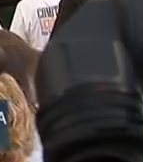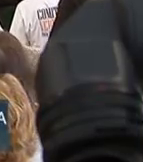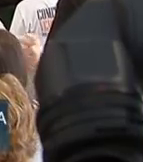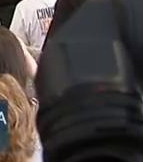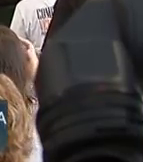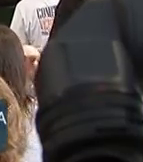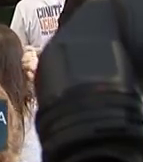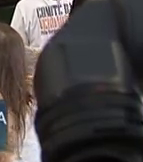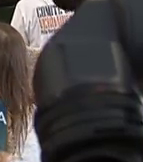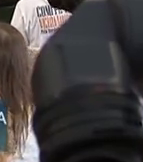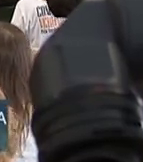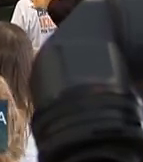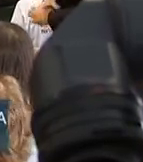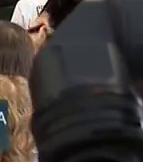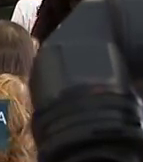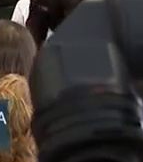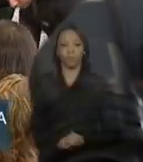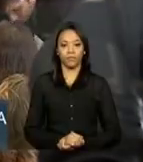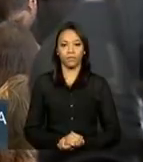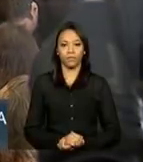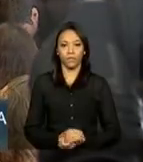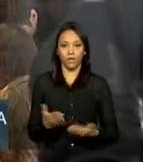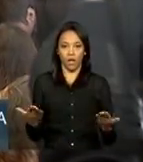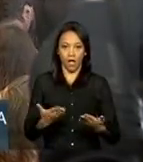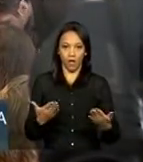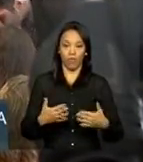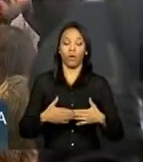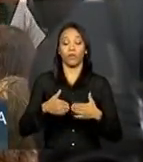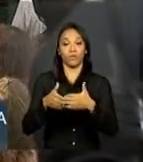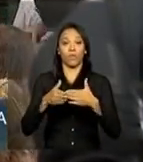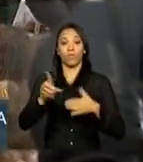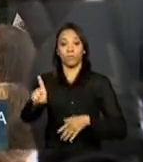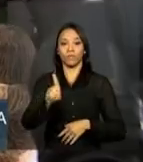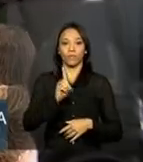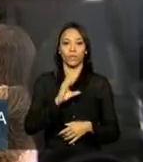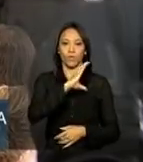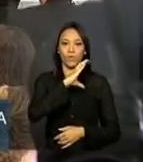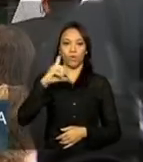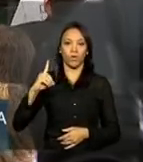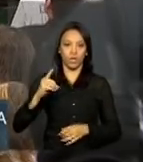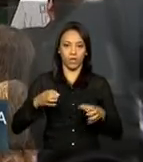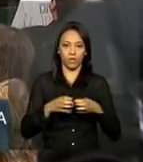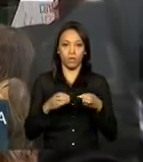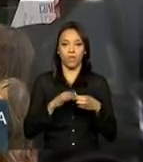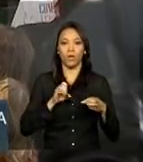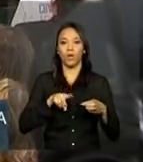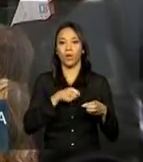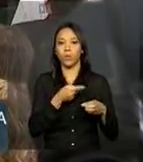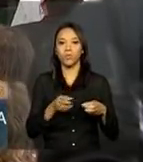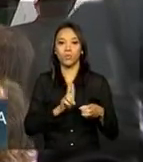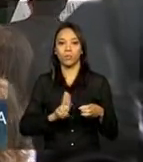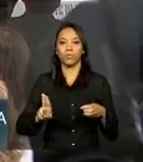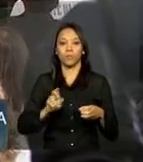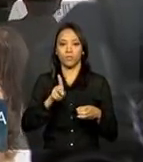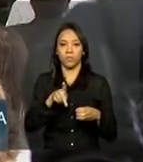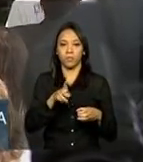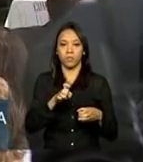a este ato ouviremos as palavras do coordenador da comissão nacional da verdade Pedro de Abreu da